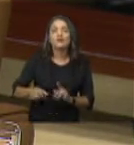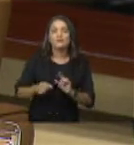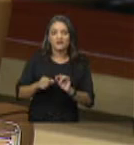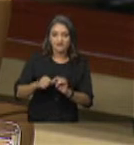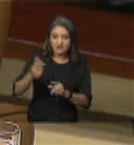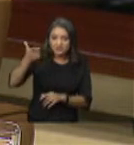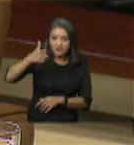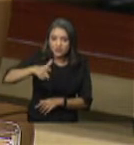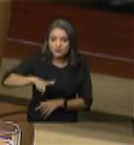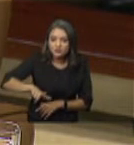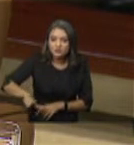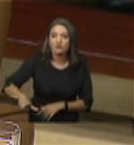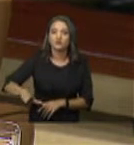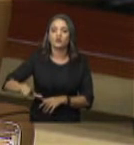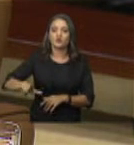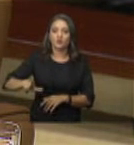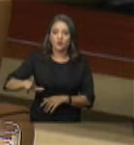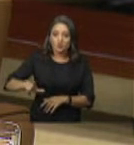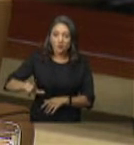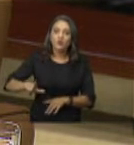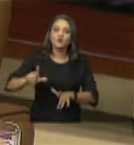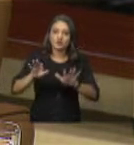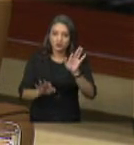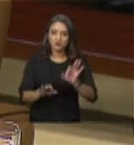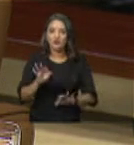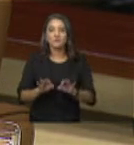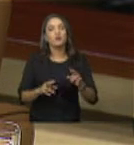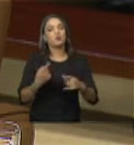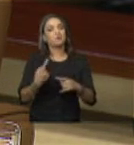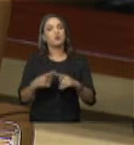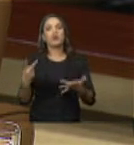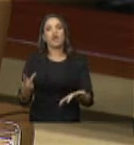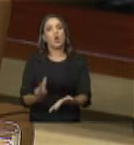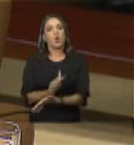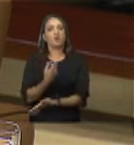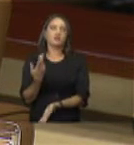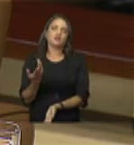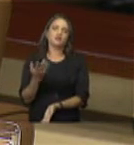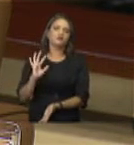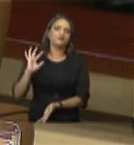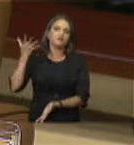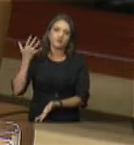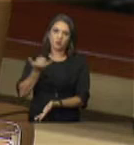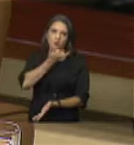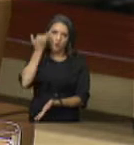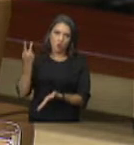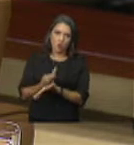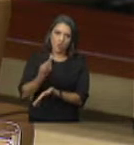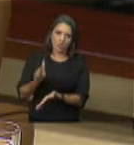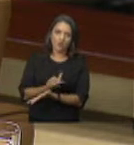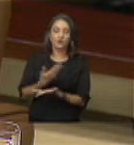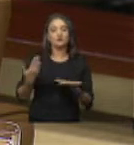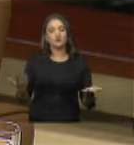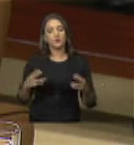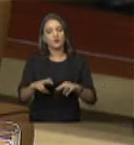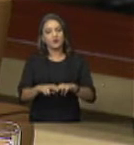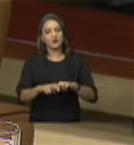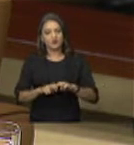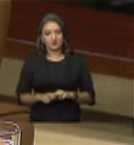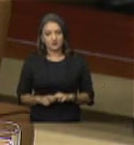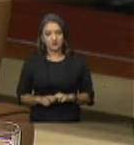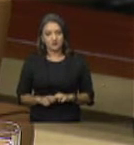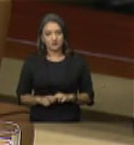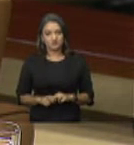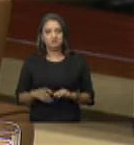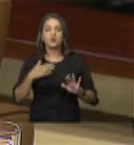refazer-se a apreciação em decorrência de um erro improcedendo aqui constatar por isso